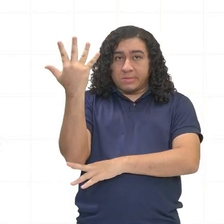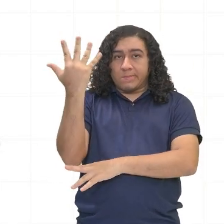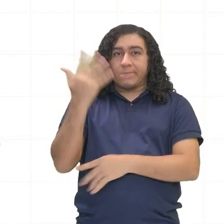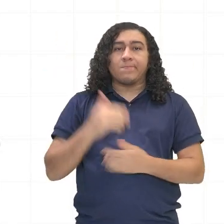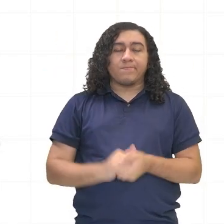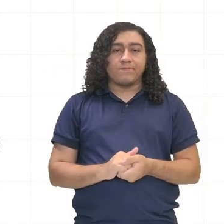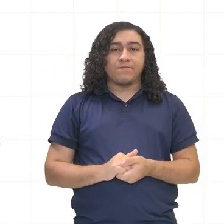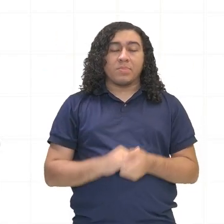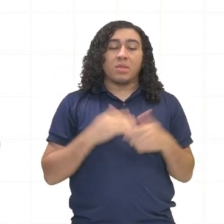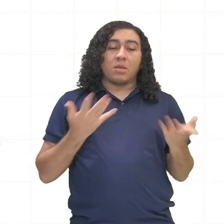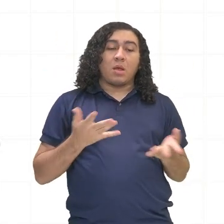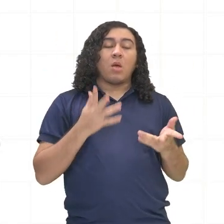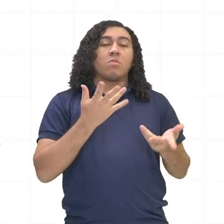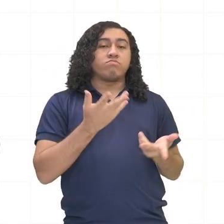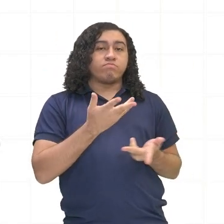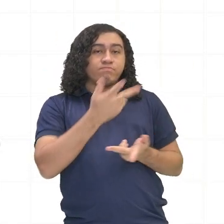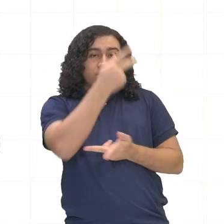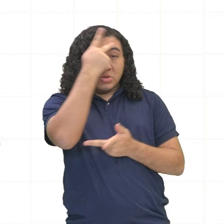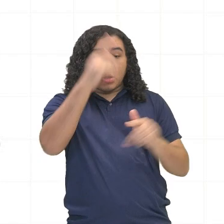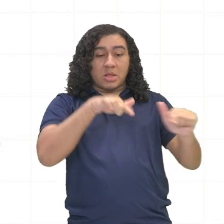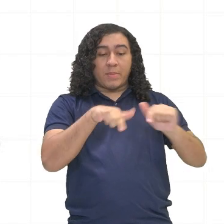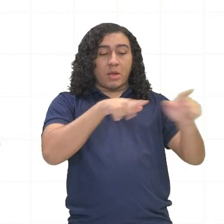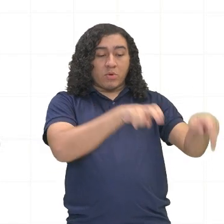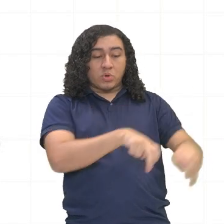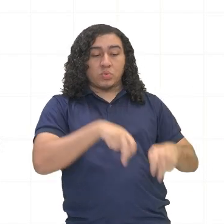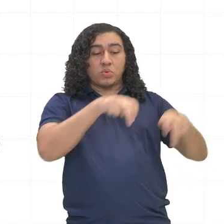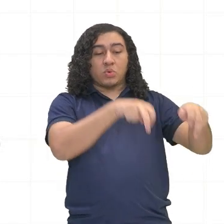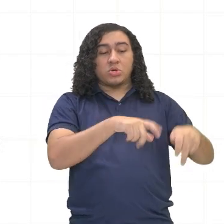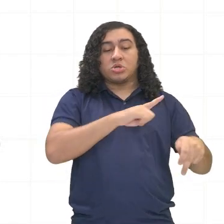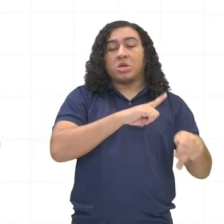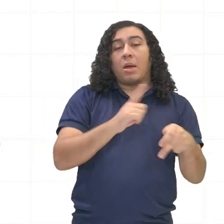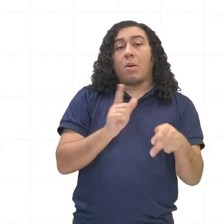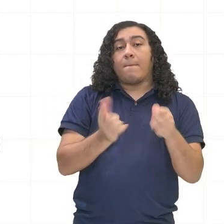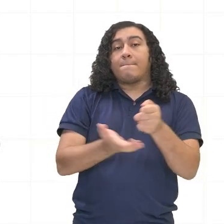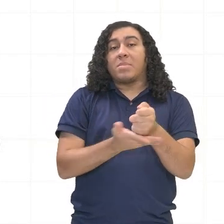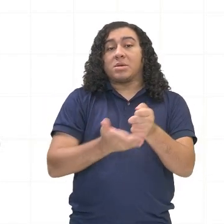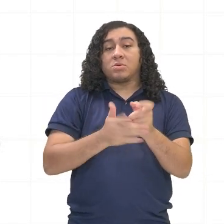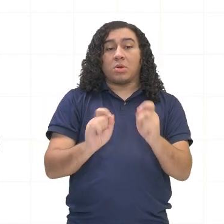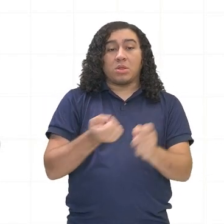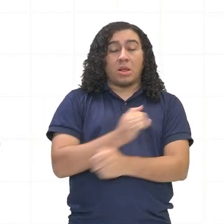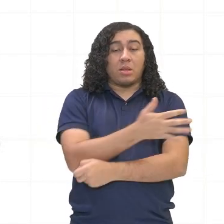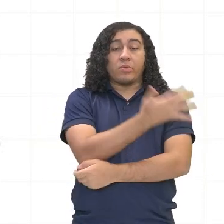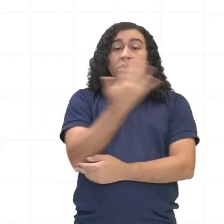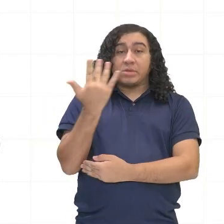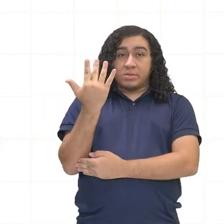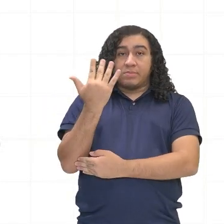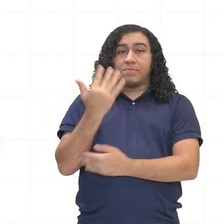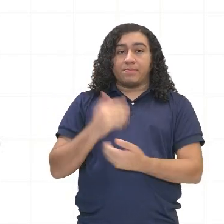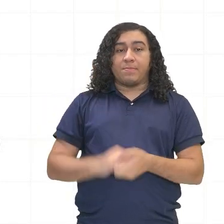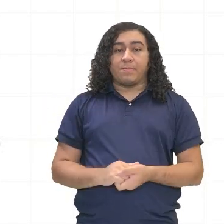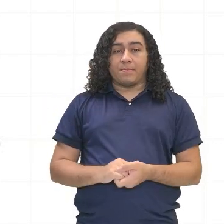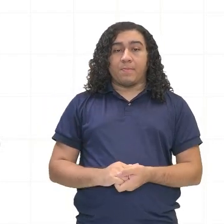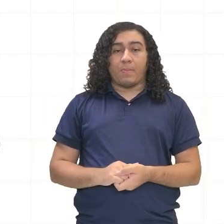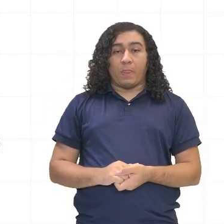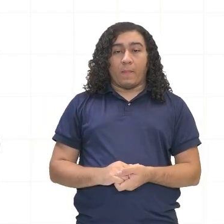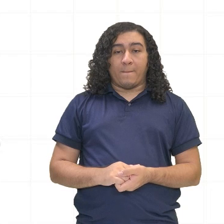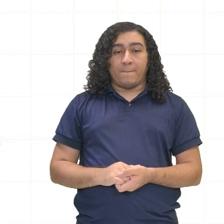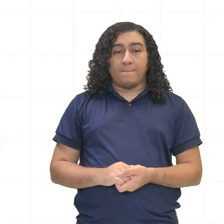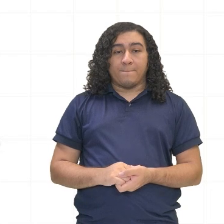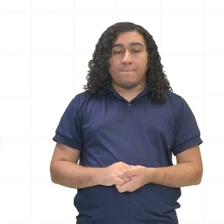faziam festas ao longo do ano, com base, então, aí na natureza, tá? O ano